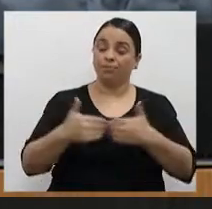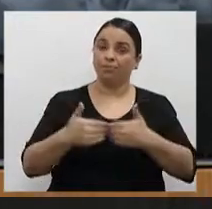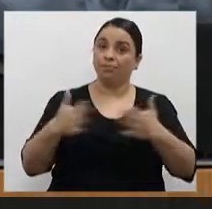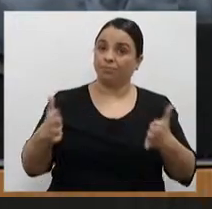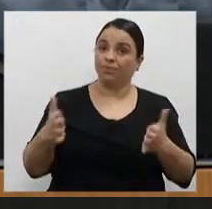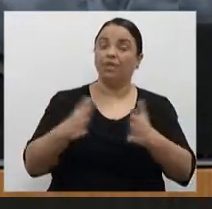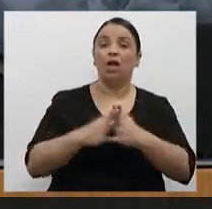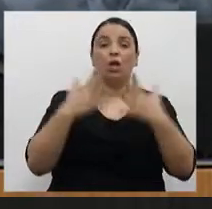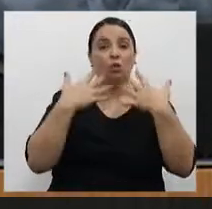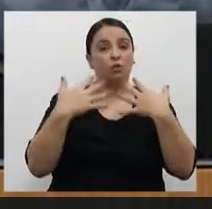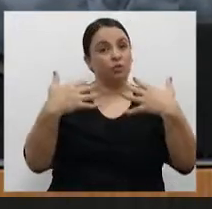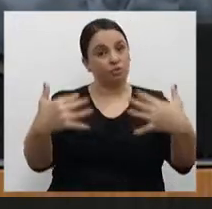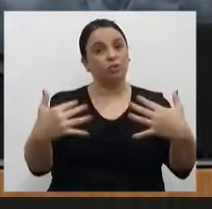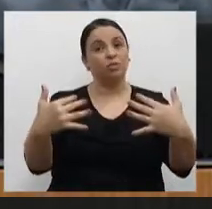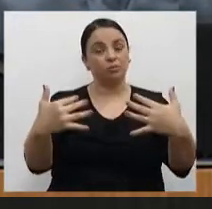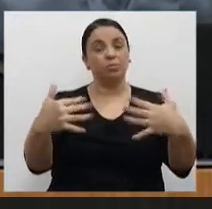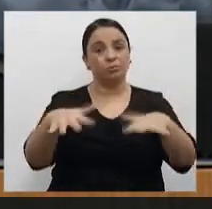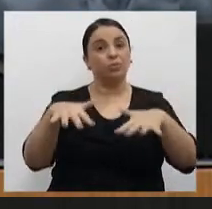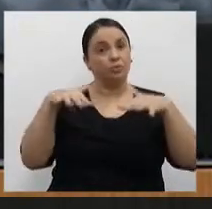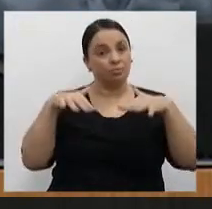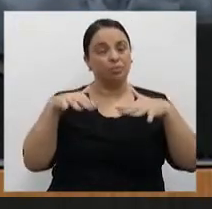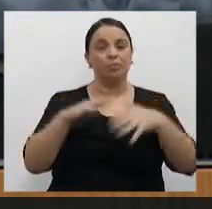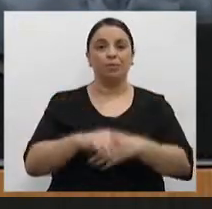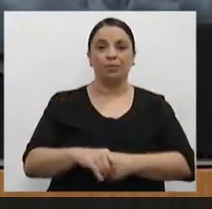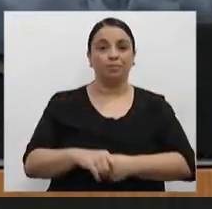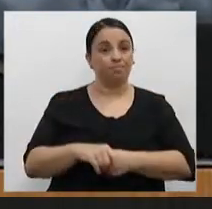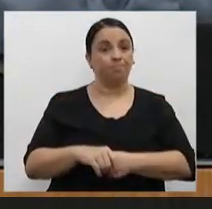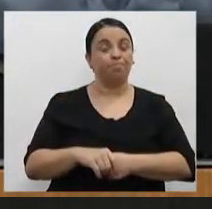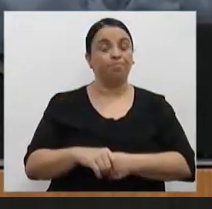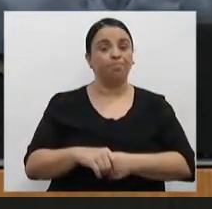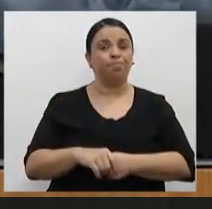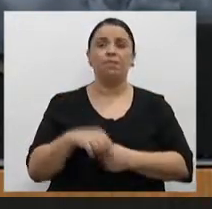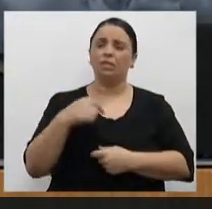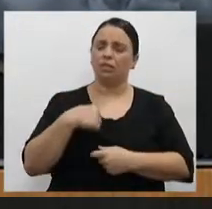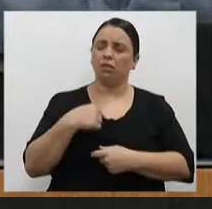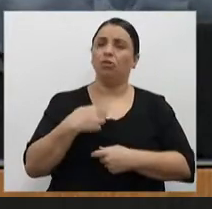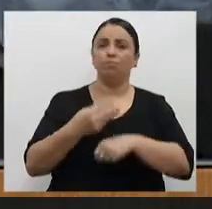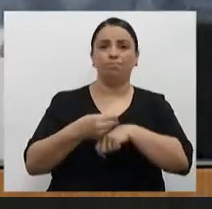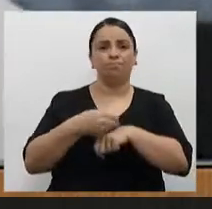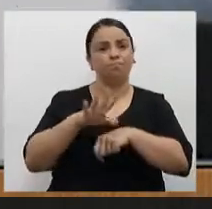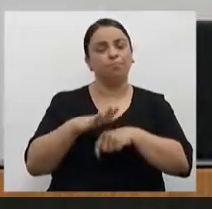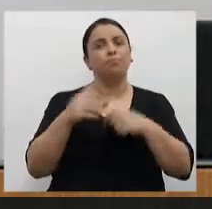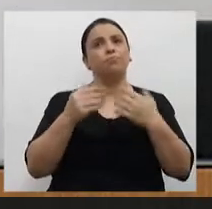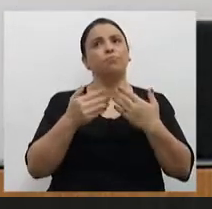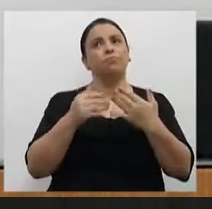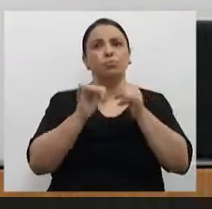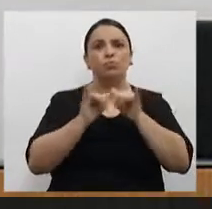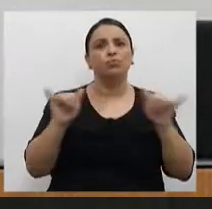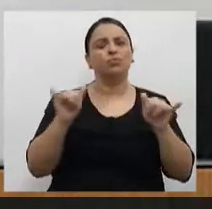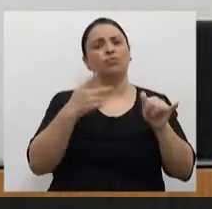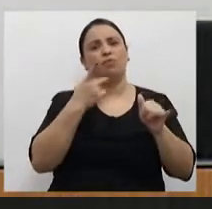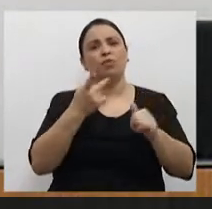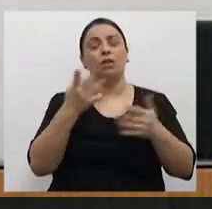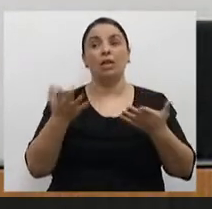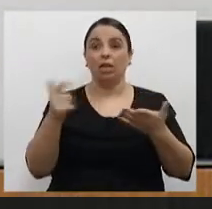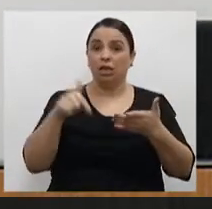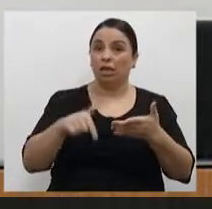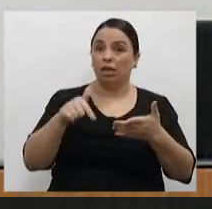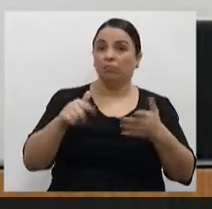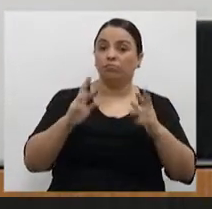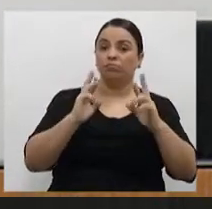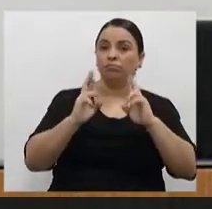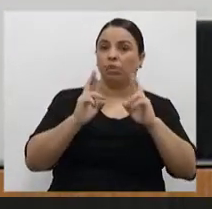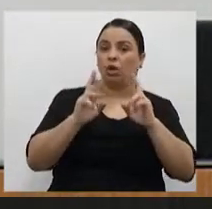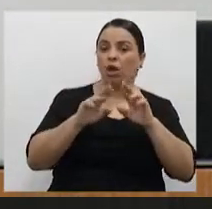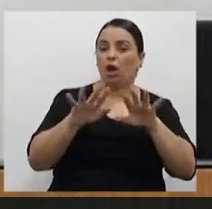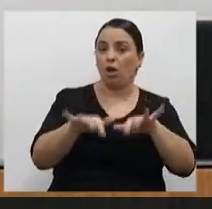audiência pública, tá ok? Então, quero aqui dizer que essa audiência pública tem a finalidade de debater